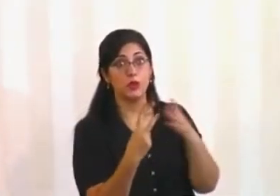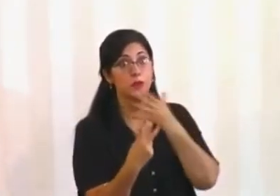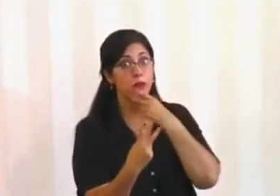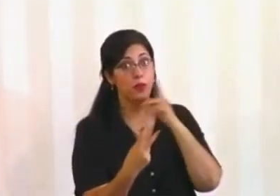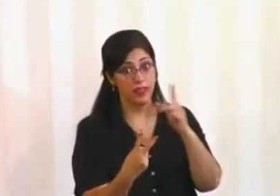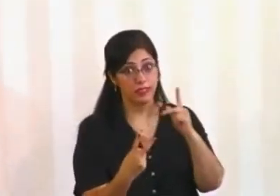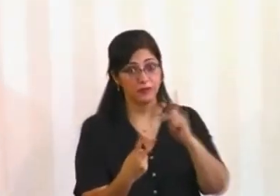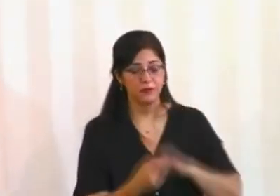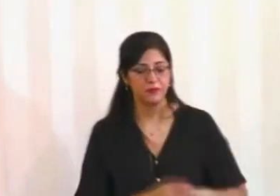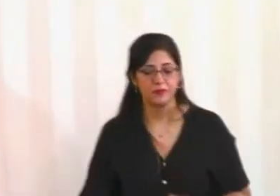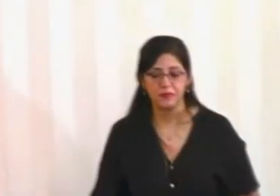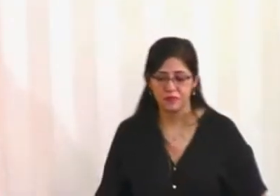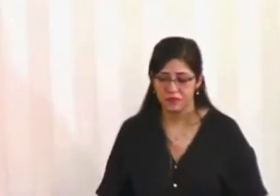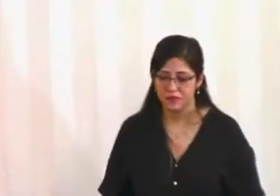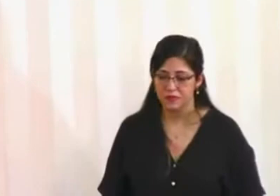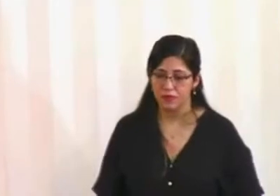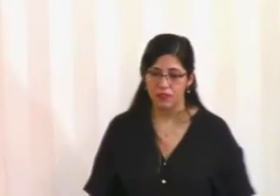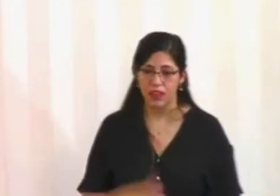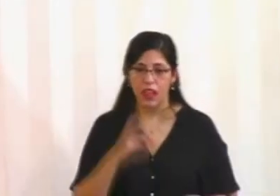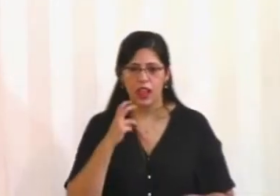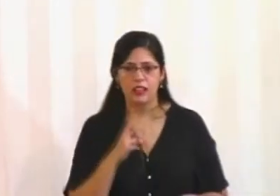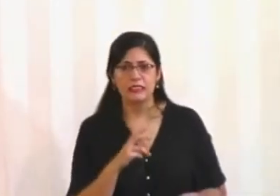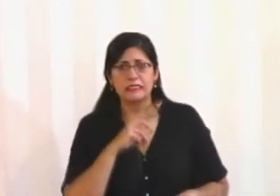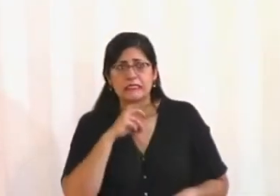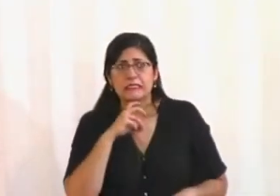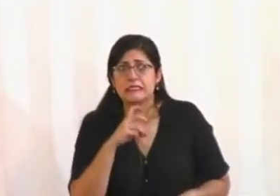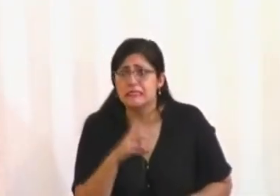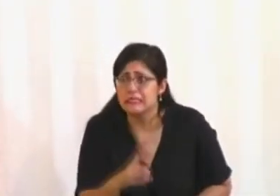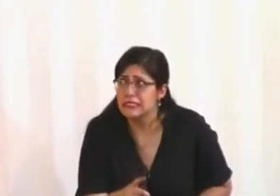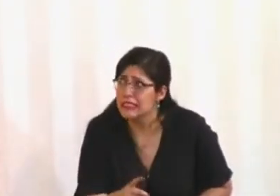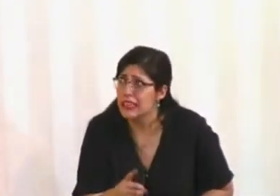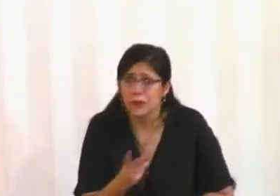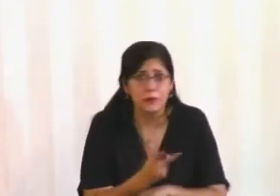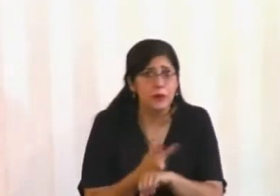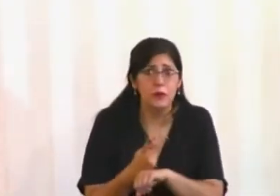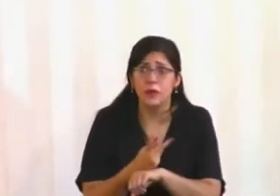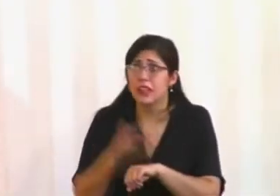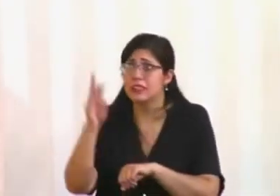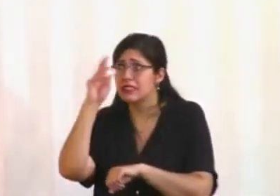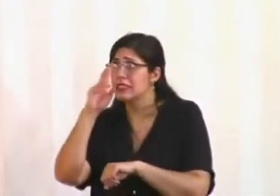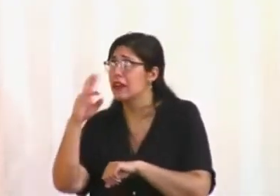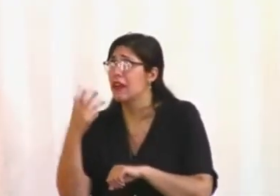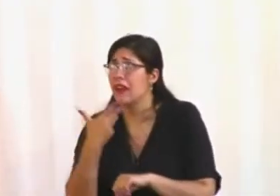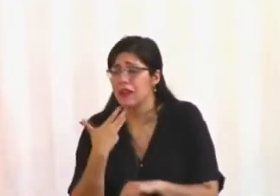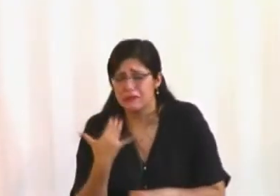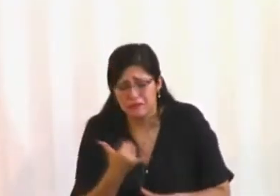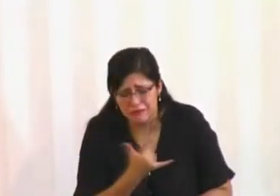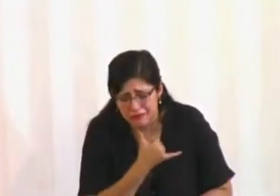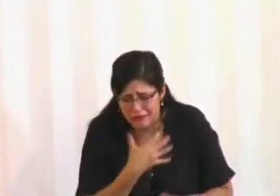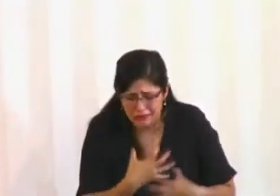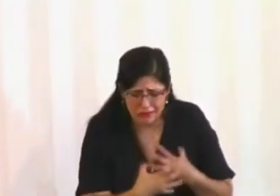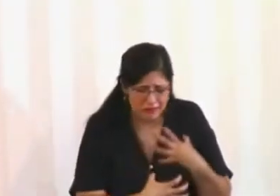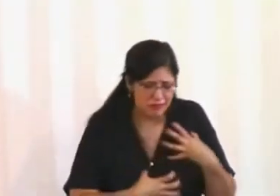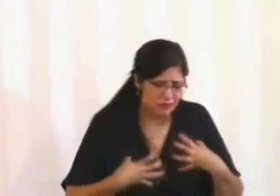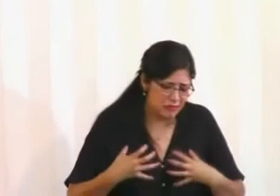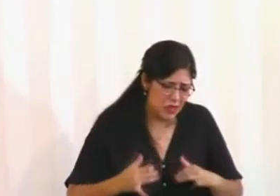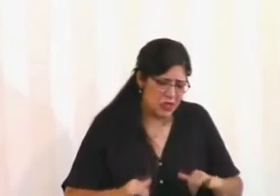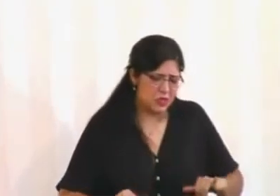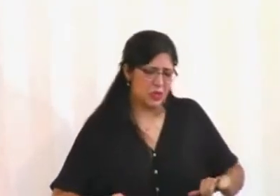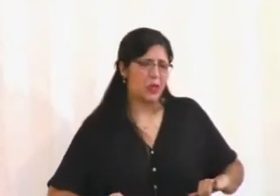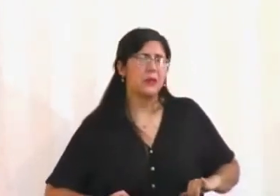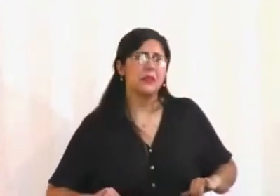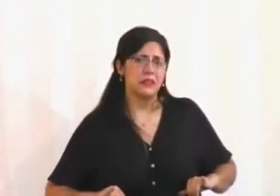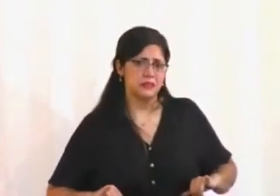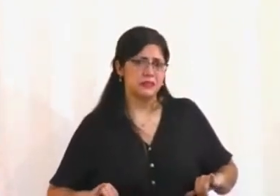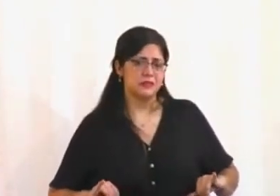se sentindo só, dizendo que ninguém mais está adorando ao Senhor, está sofrendo por essa situação. Mas Deus então fala para ele,